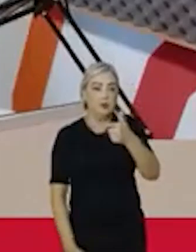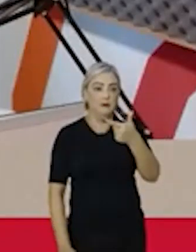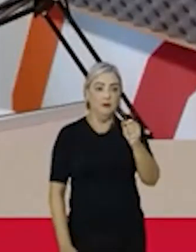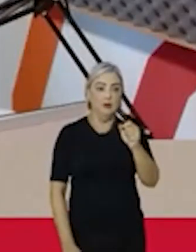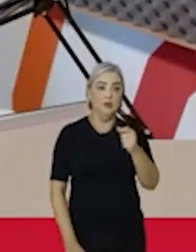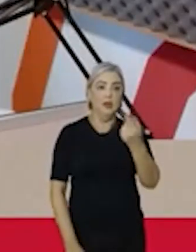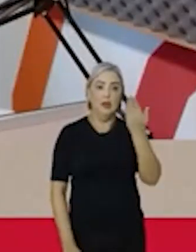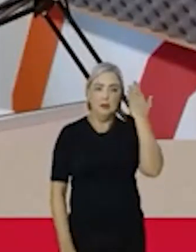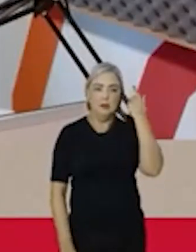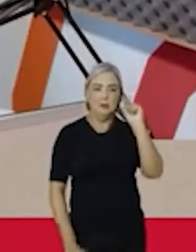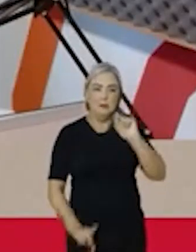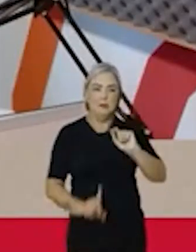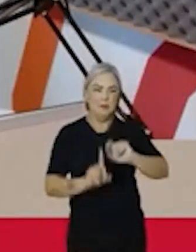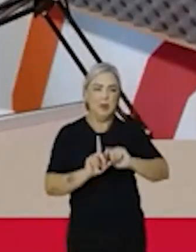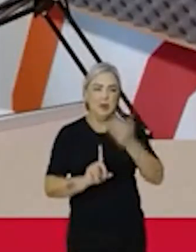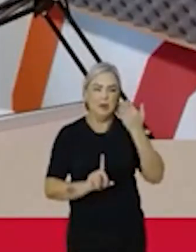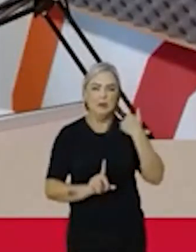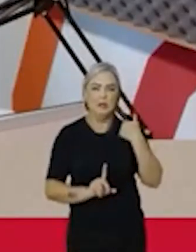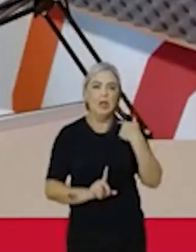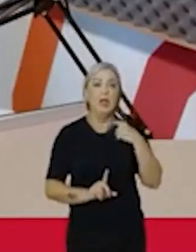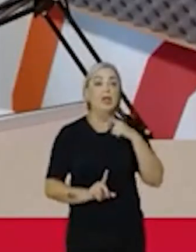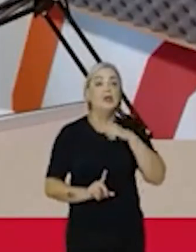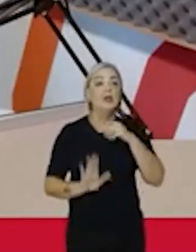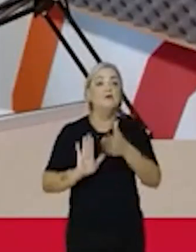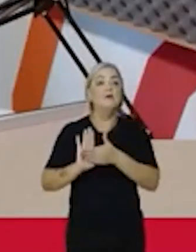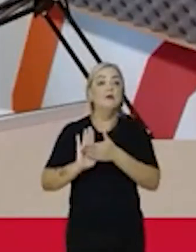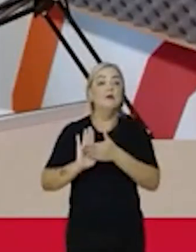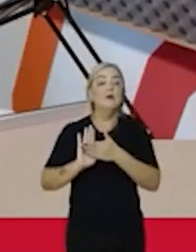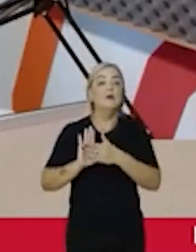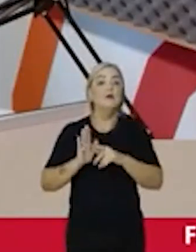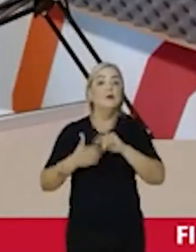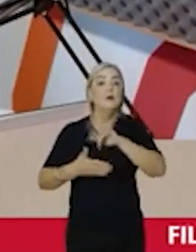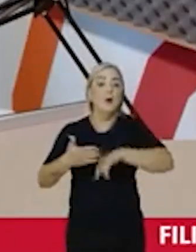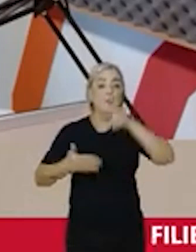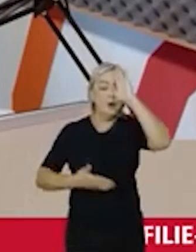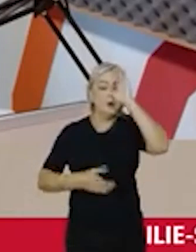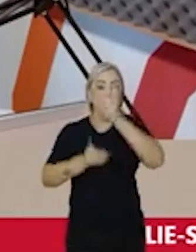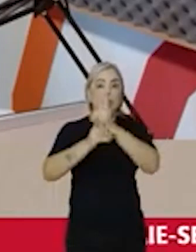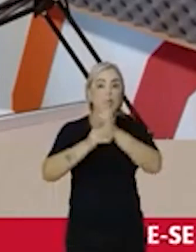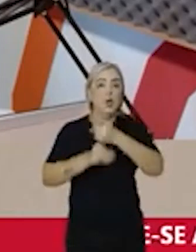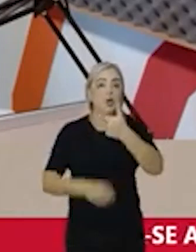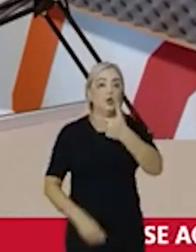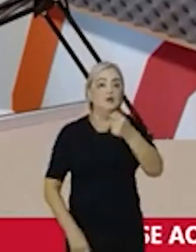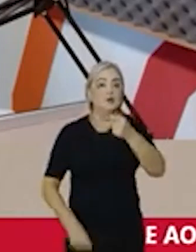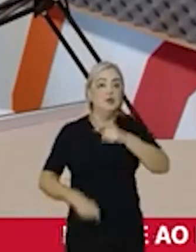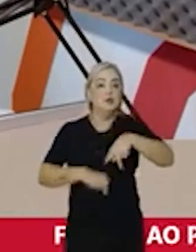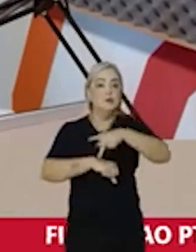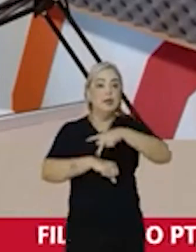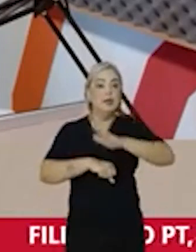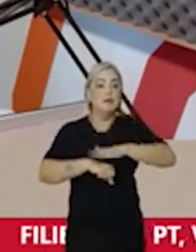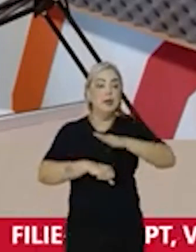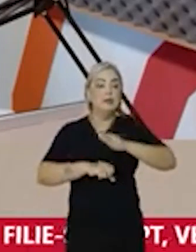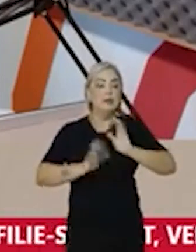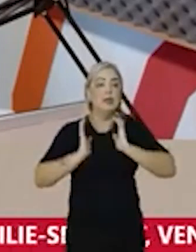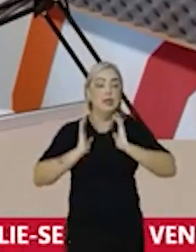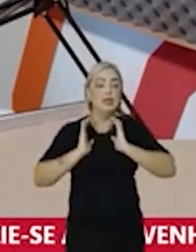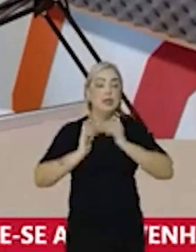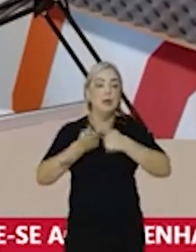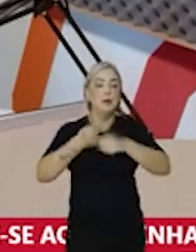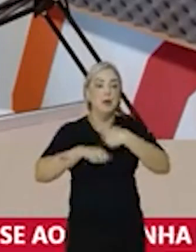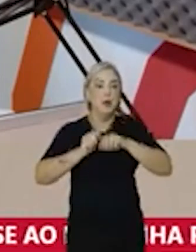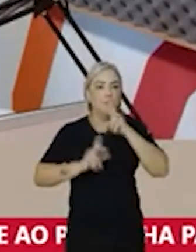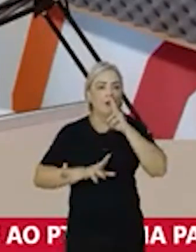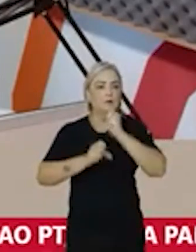menos de um mês atrás, tirou um documento, foi o principal documento do encontro dos 20 países com a economia